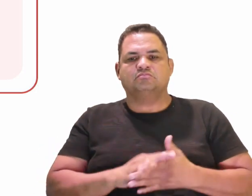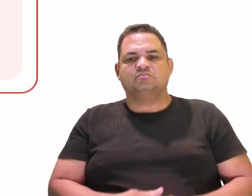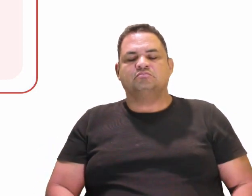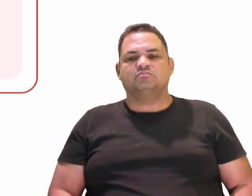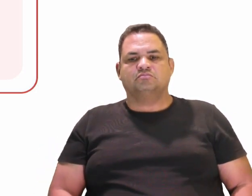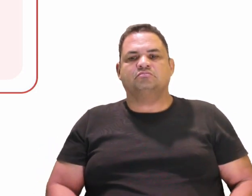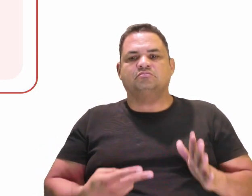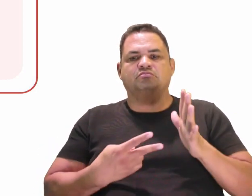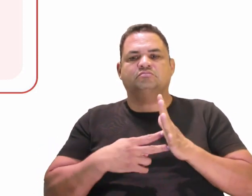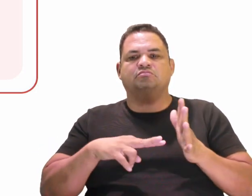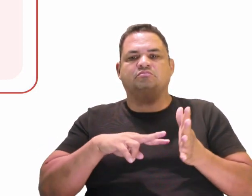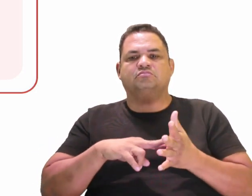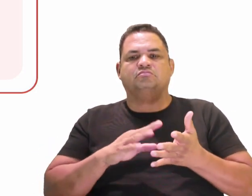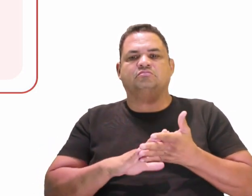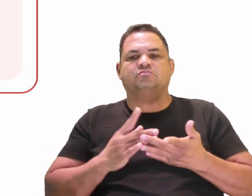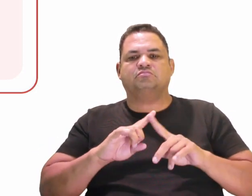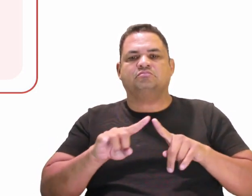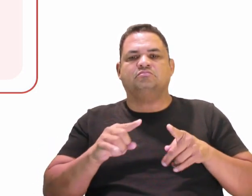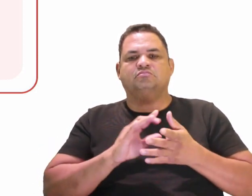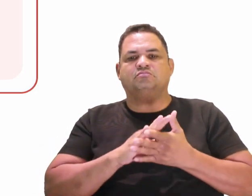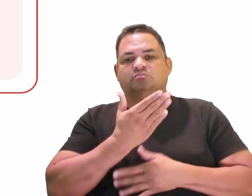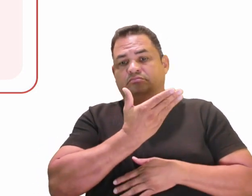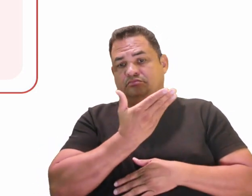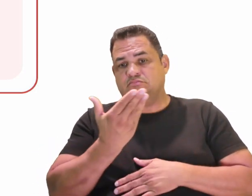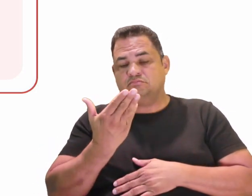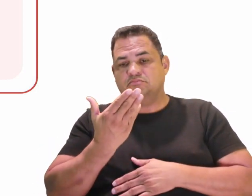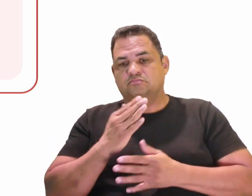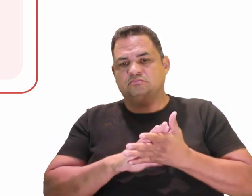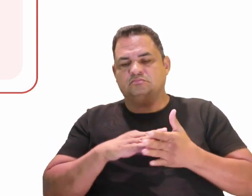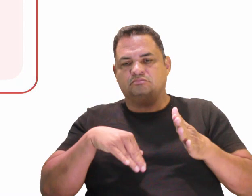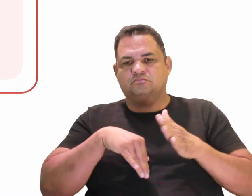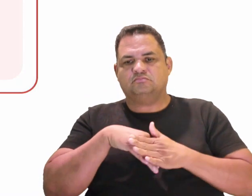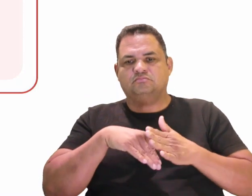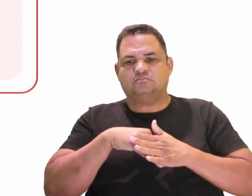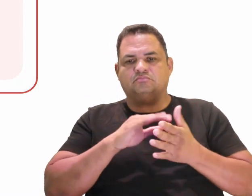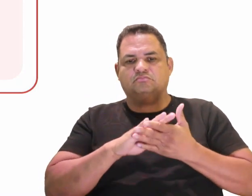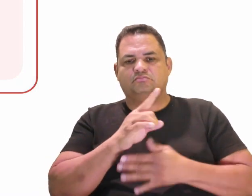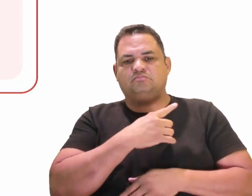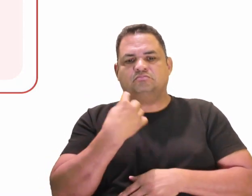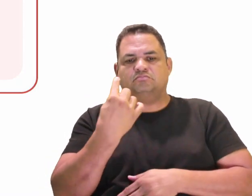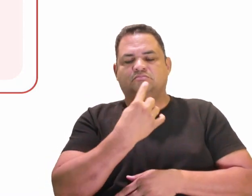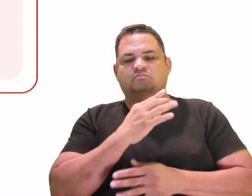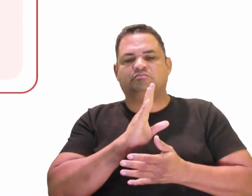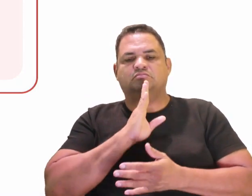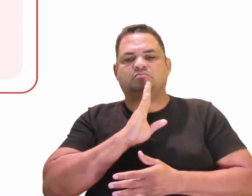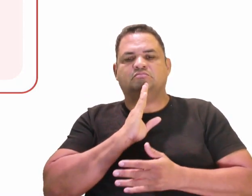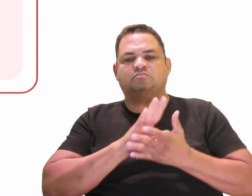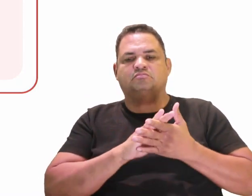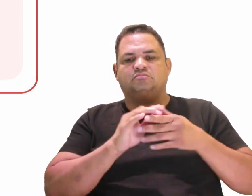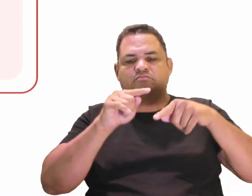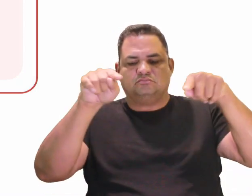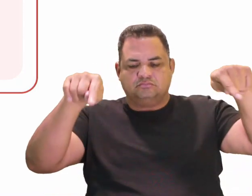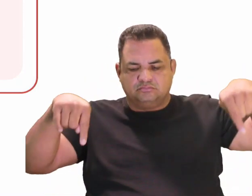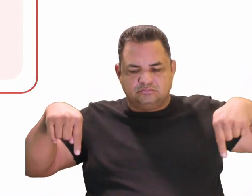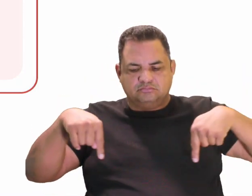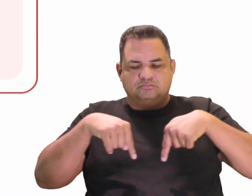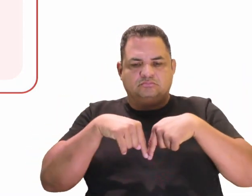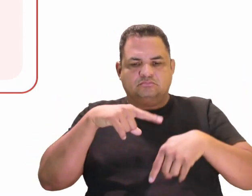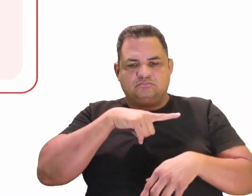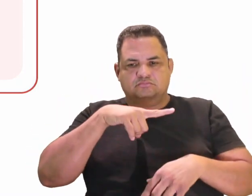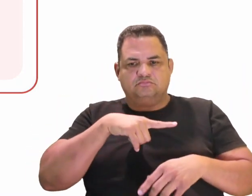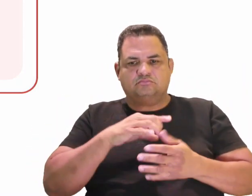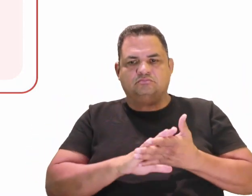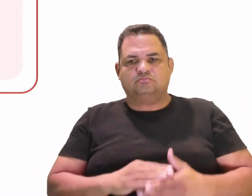que significa futebol. Porém, o soccer é aquele futebol que a gente conhece mais no campo, com tantos jogadores. E